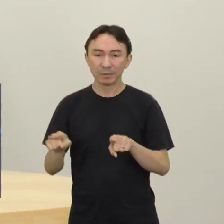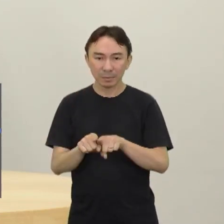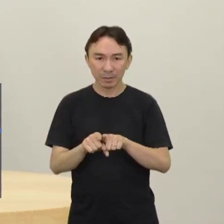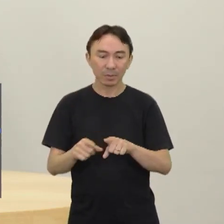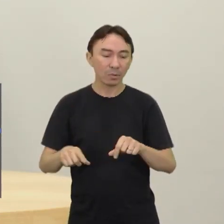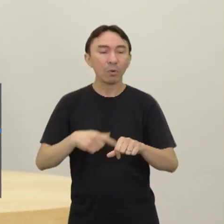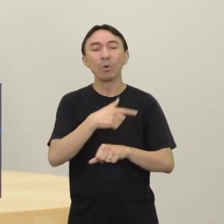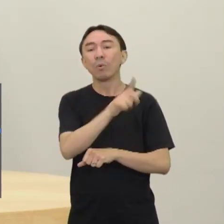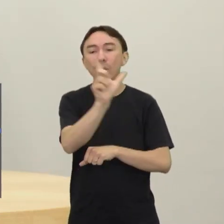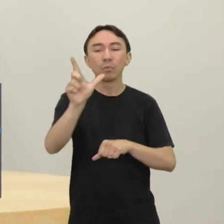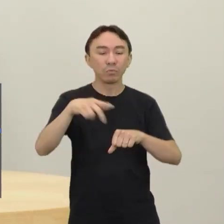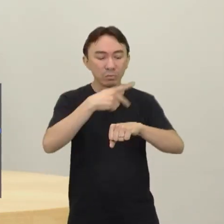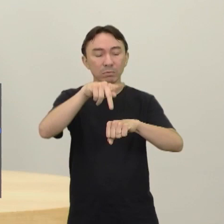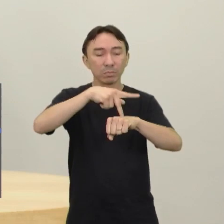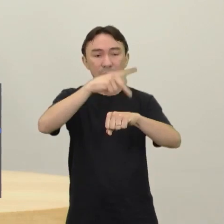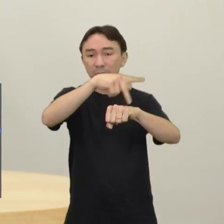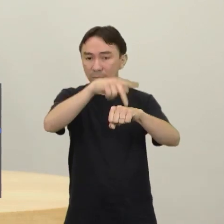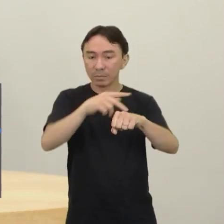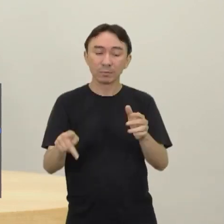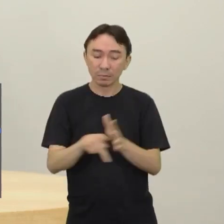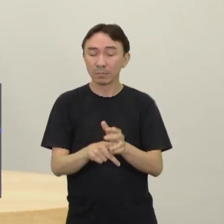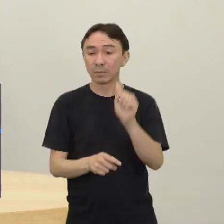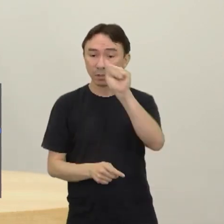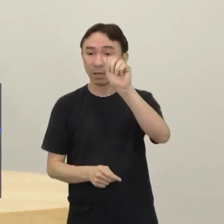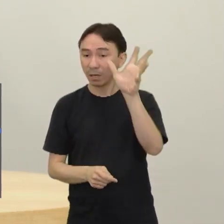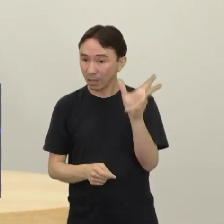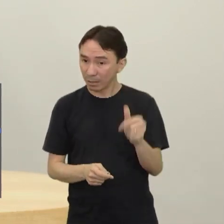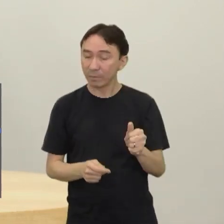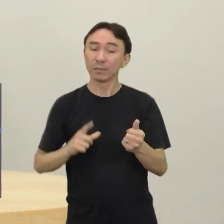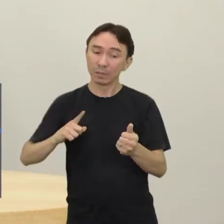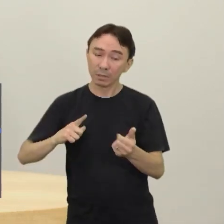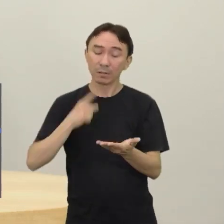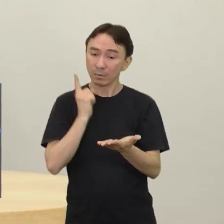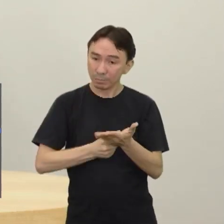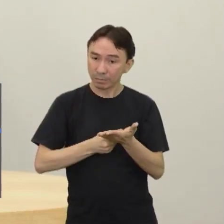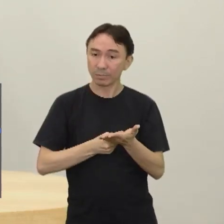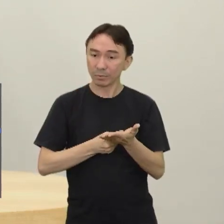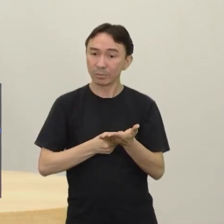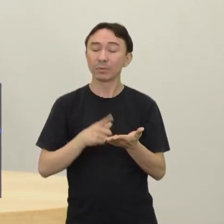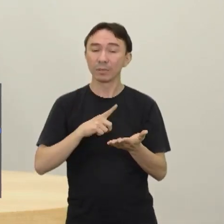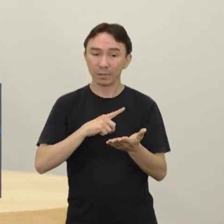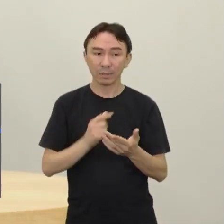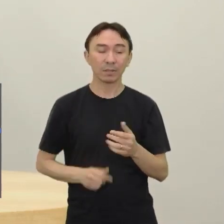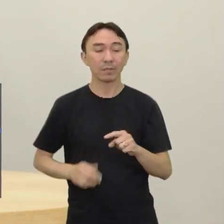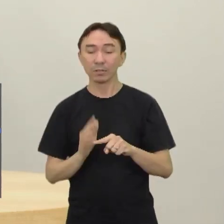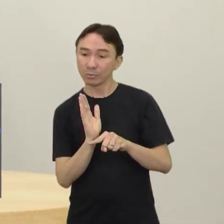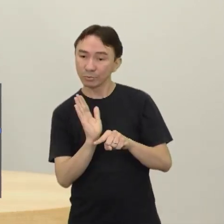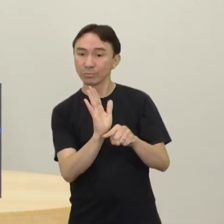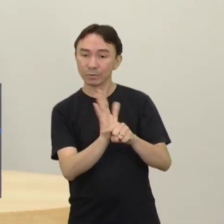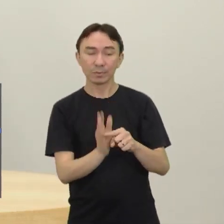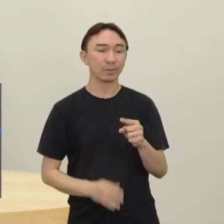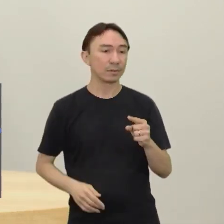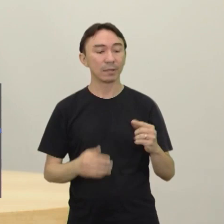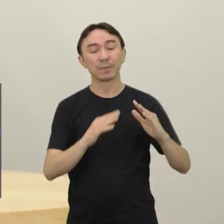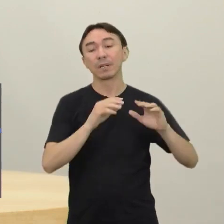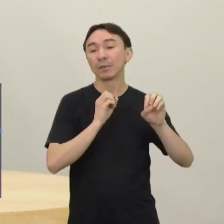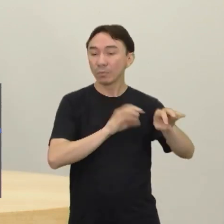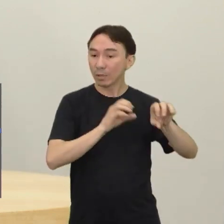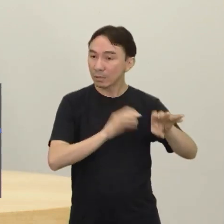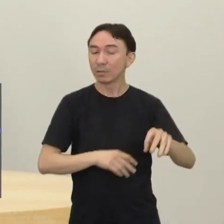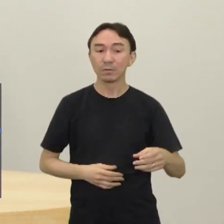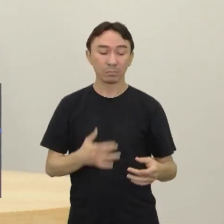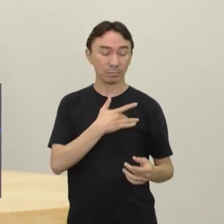do continente africano que trata principalmente da educação, da saúde e da agricultura. Então, é um